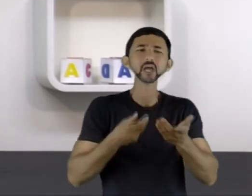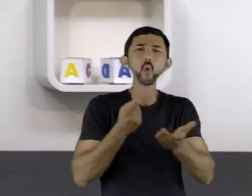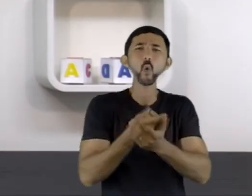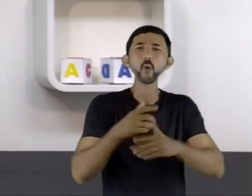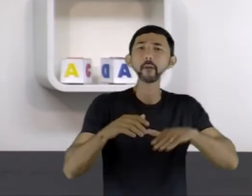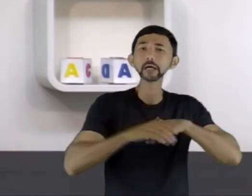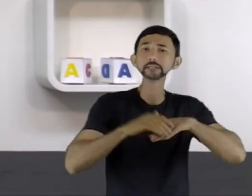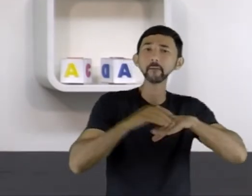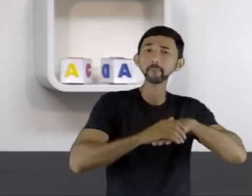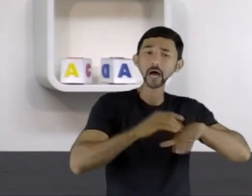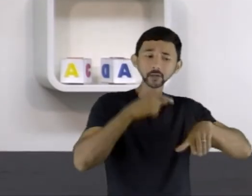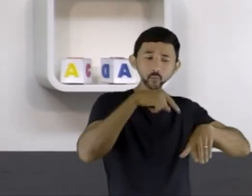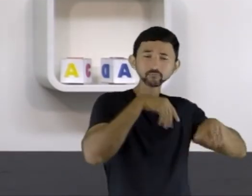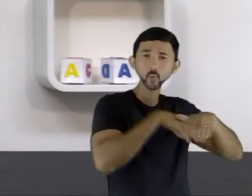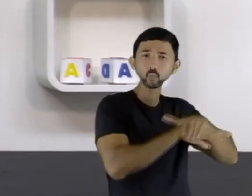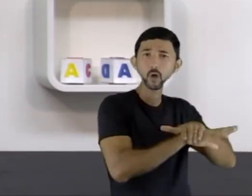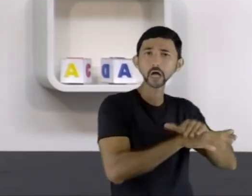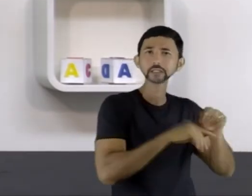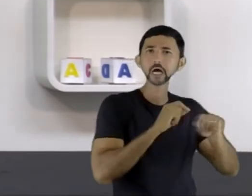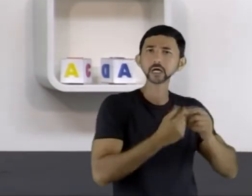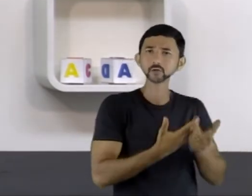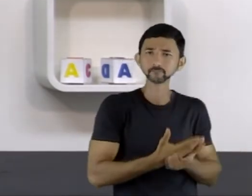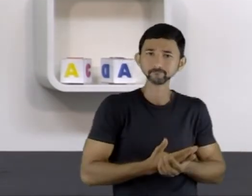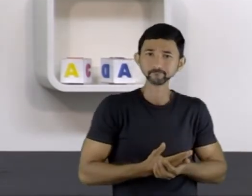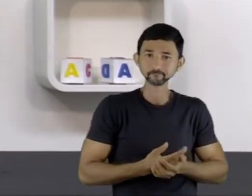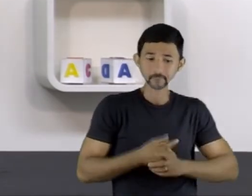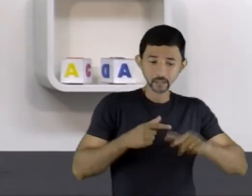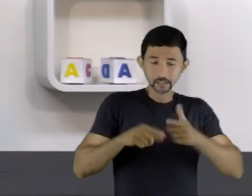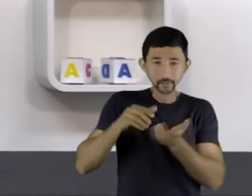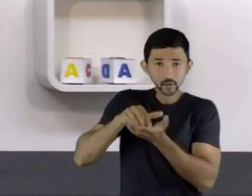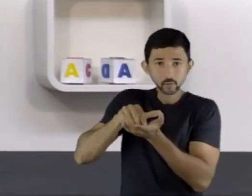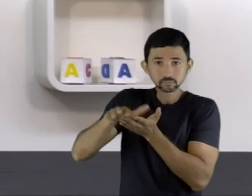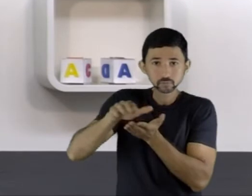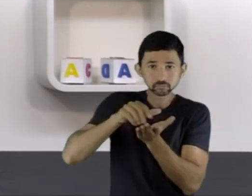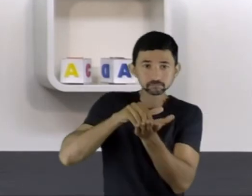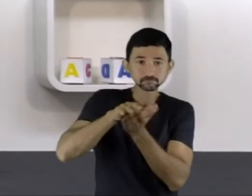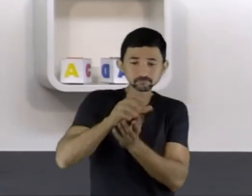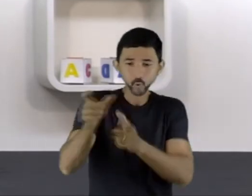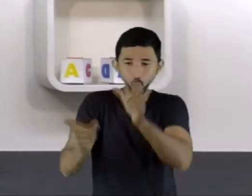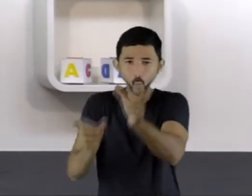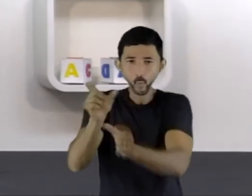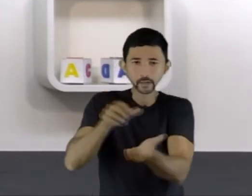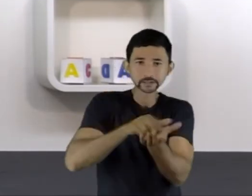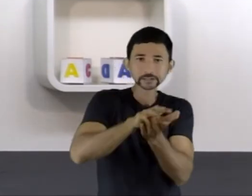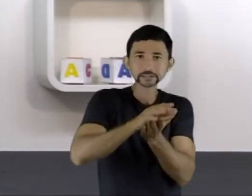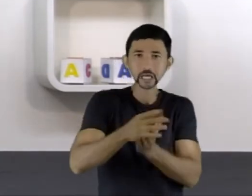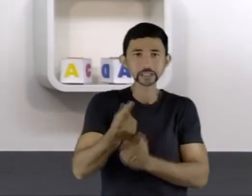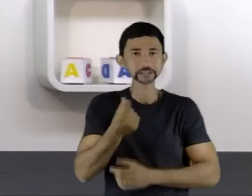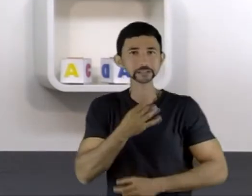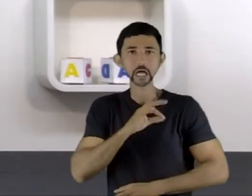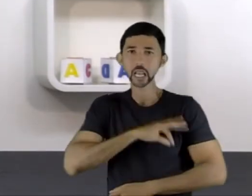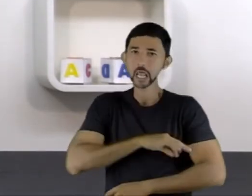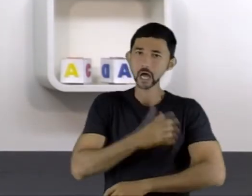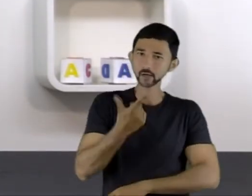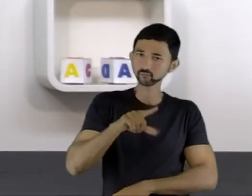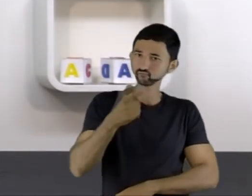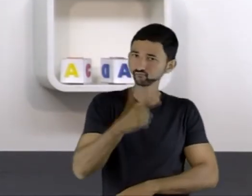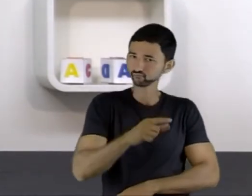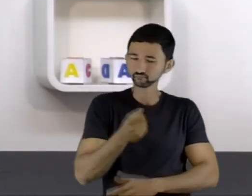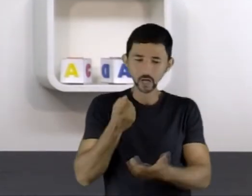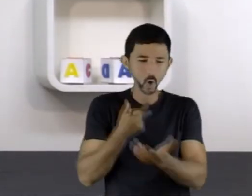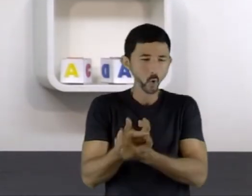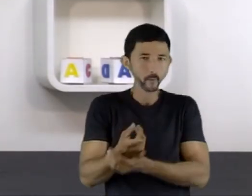sapatos que estão estocados? Se eu demitir o meu trabalhador e o meu trabalhador ficou sem salário, não tem como